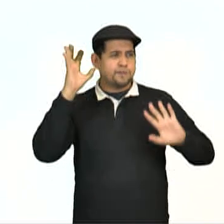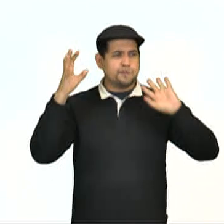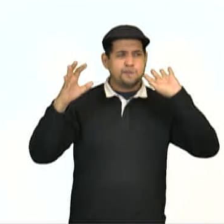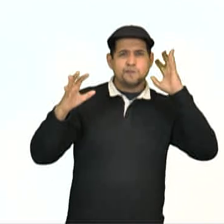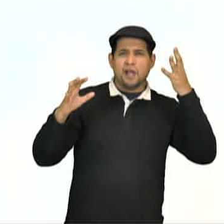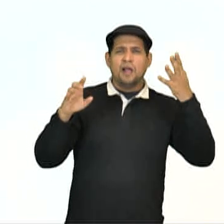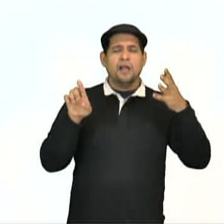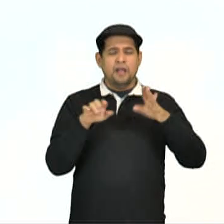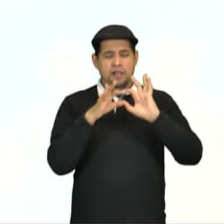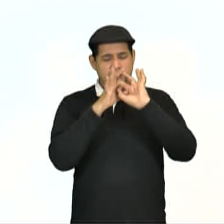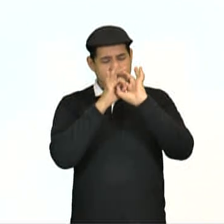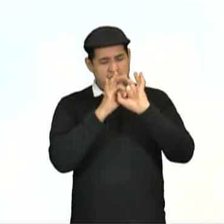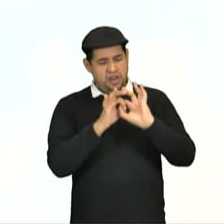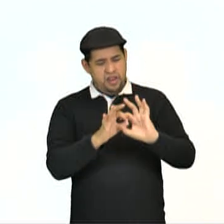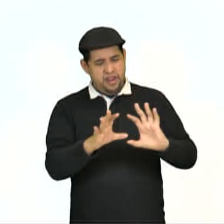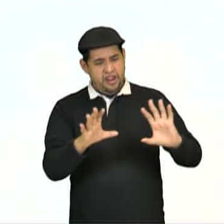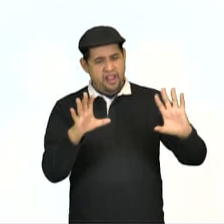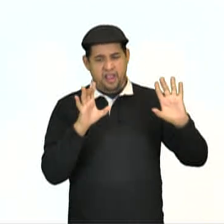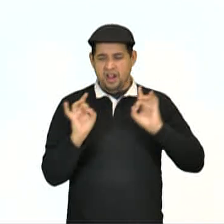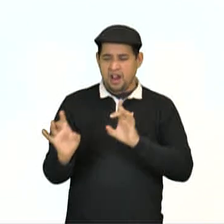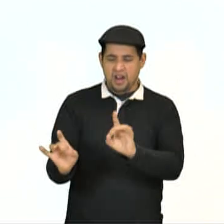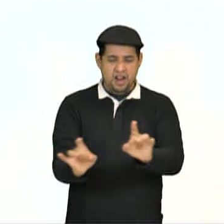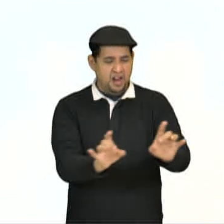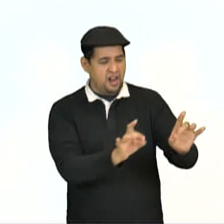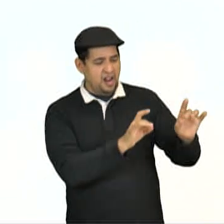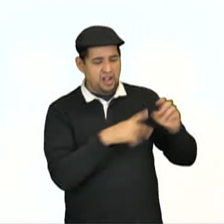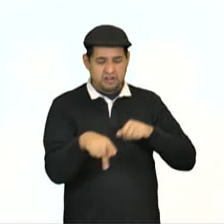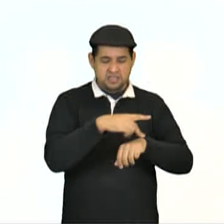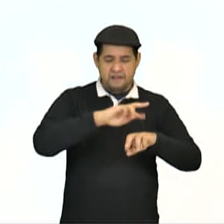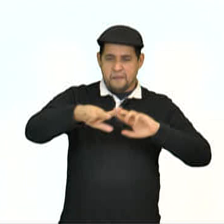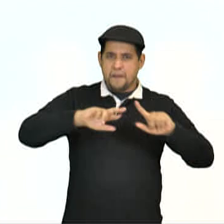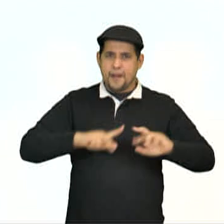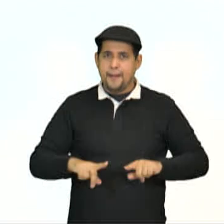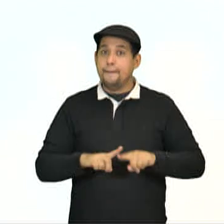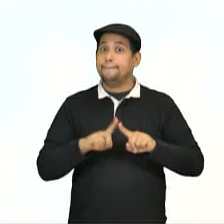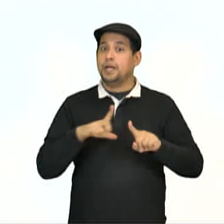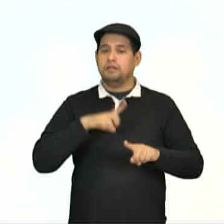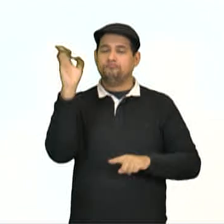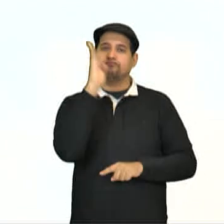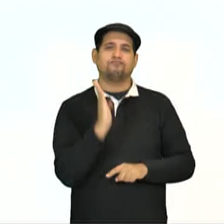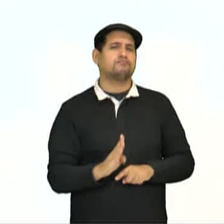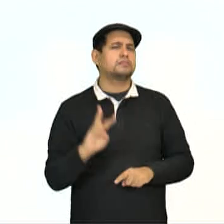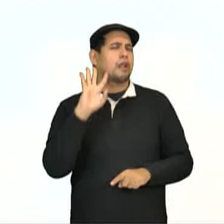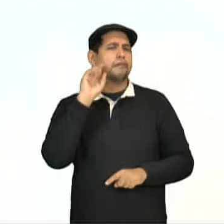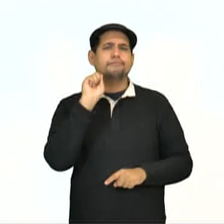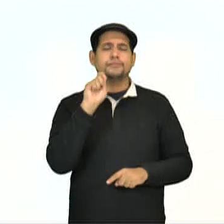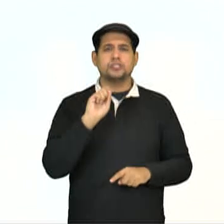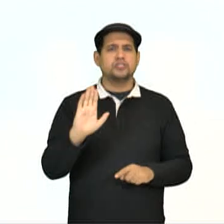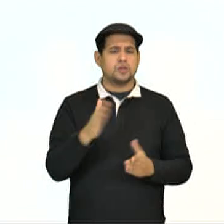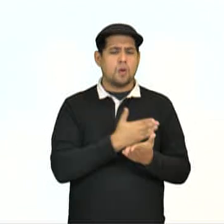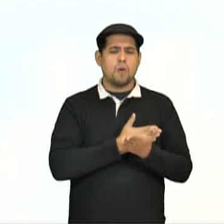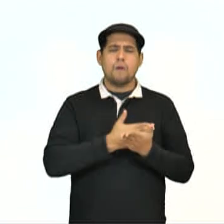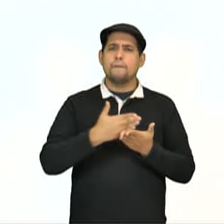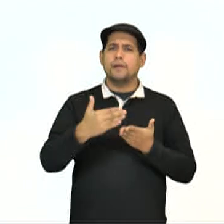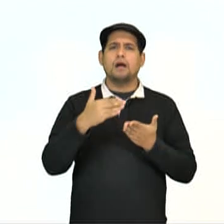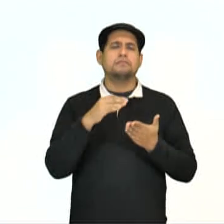certa liberdade de se comercializar com outras nações. Aqui no Brasil, ele vai começar, então,